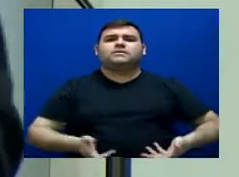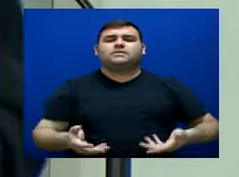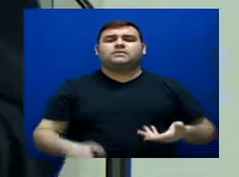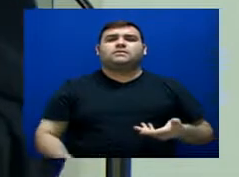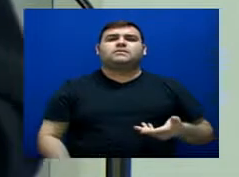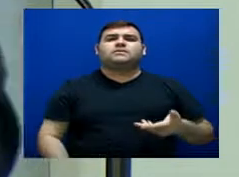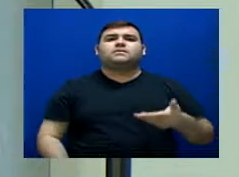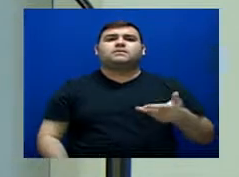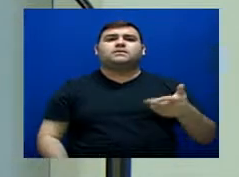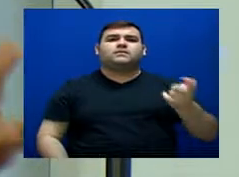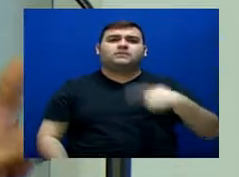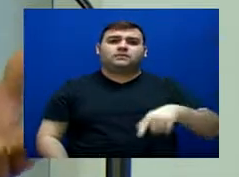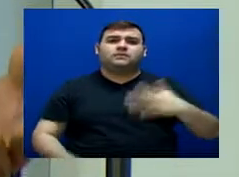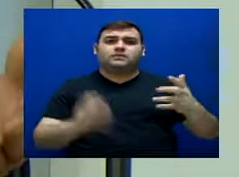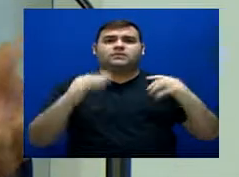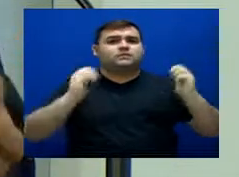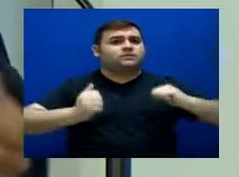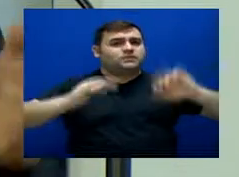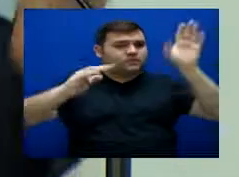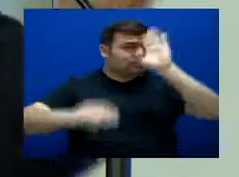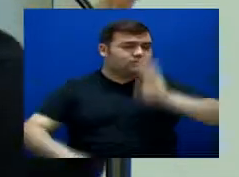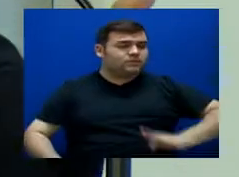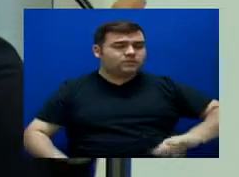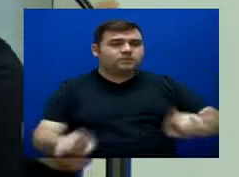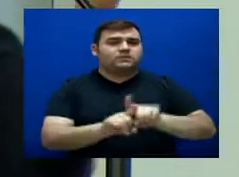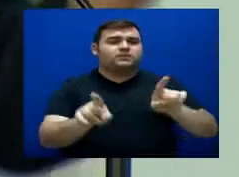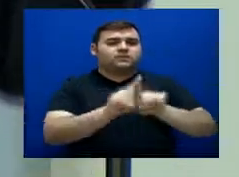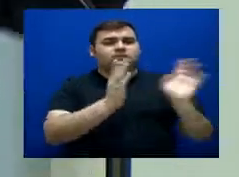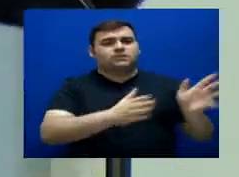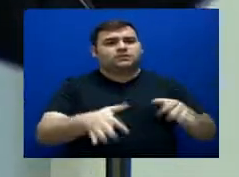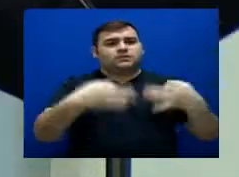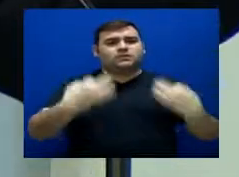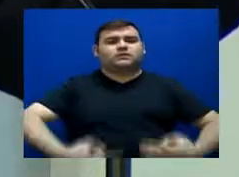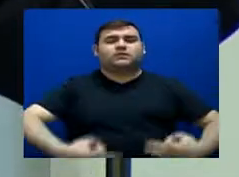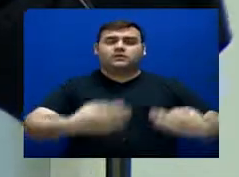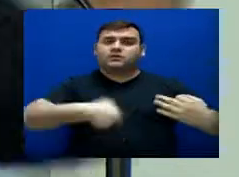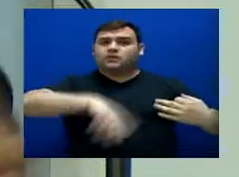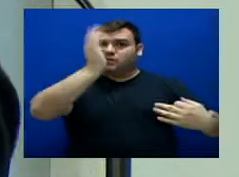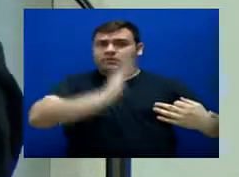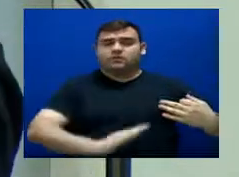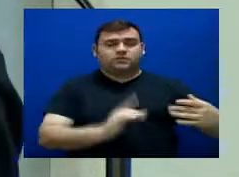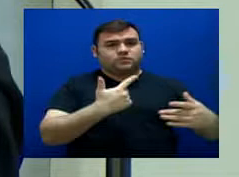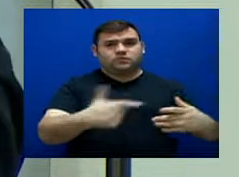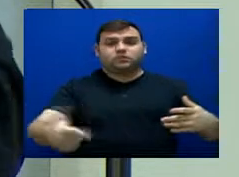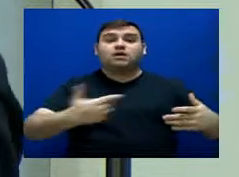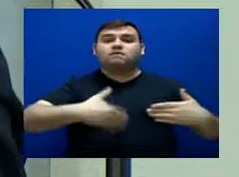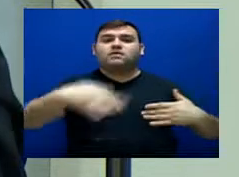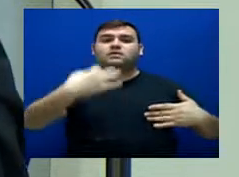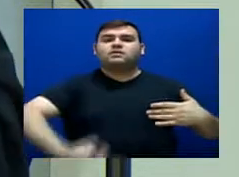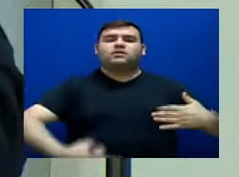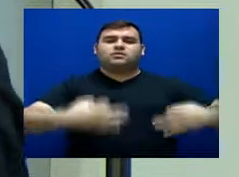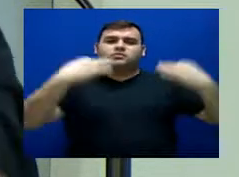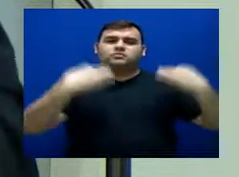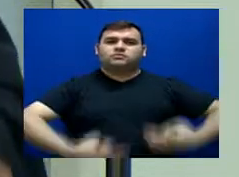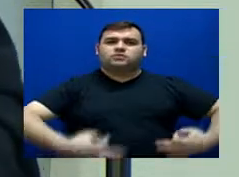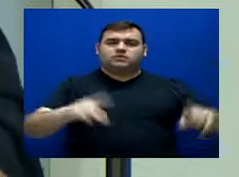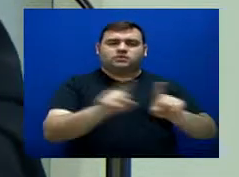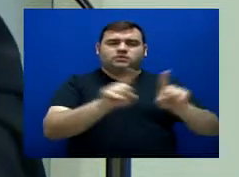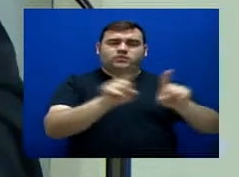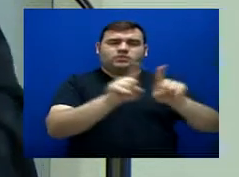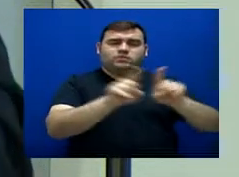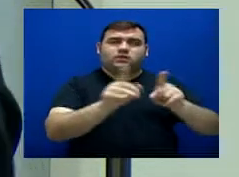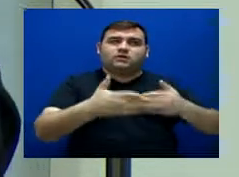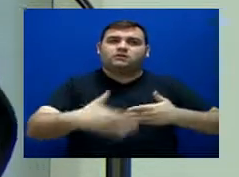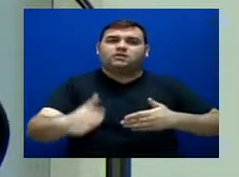porque nós queremos soberania no nosso país e queremos ordem. E nós não temos ordem no nosso país. Assim terá justiça e terá